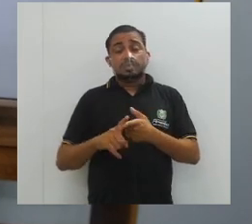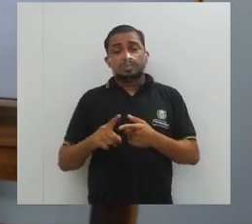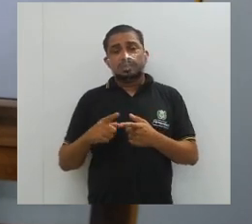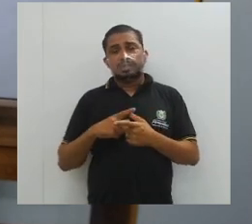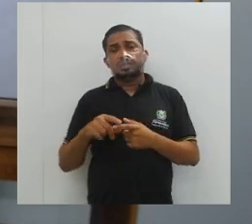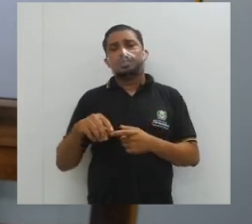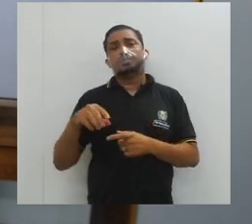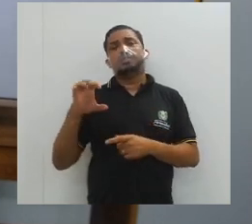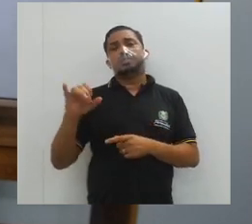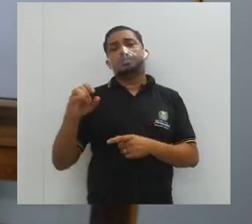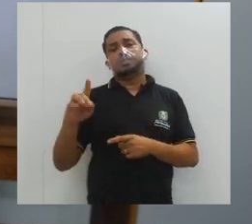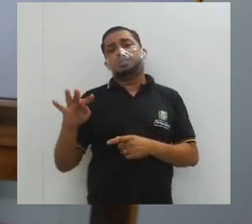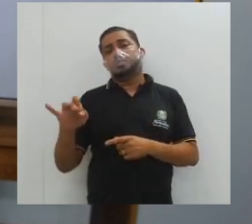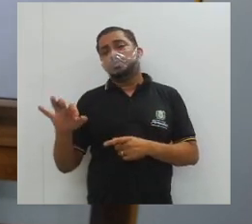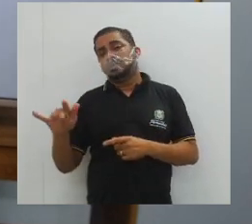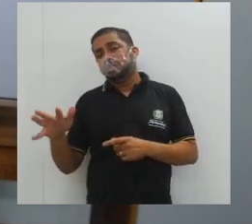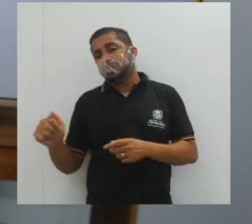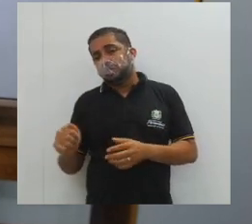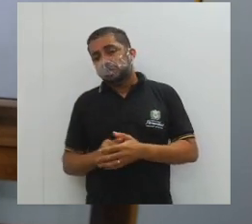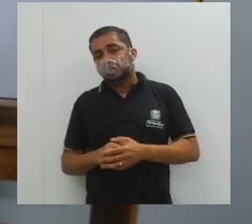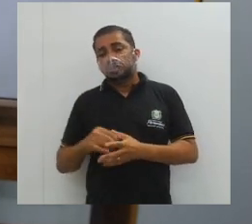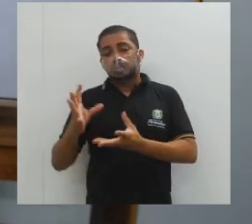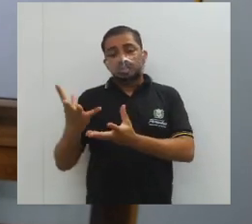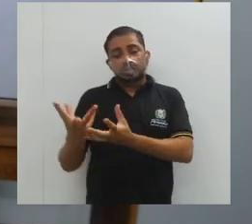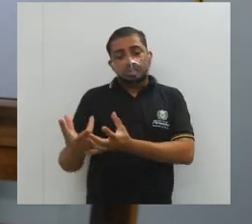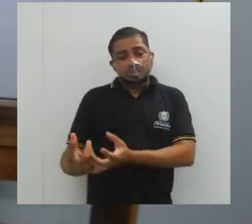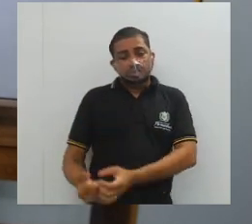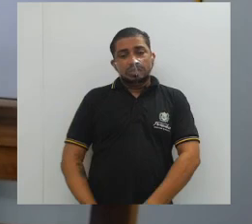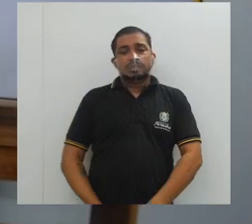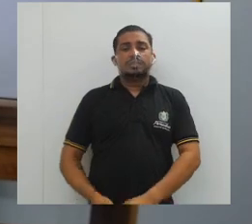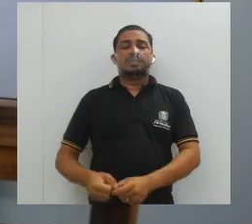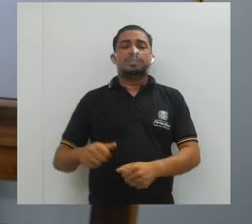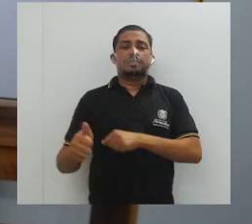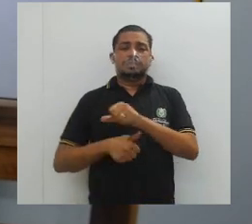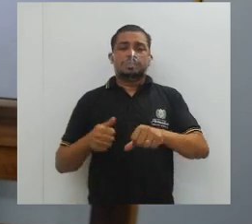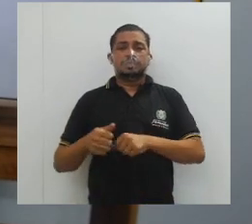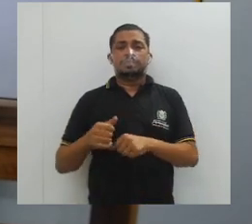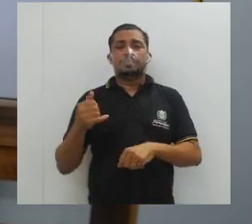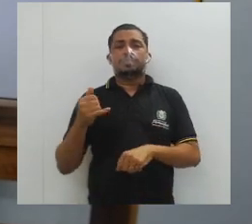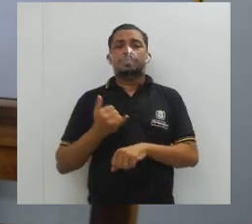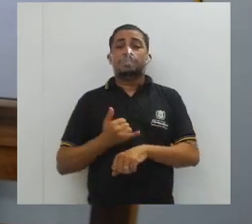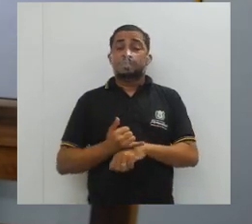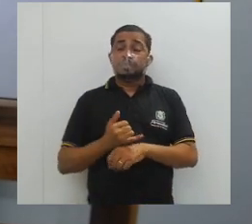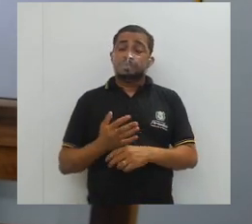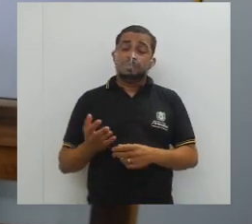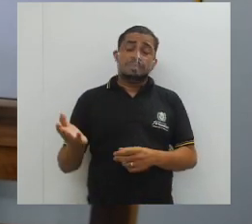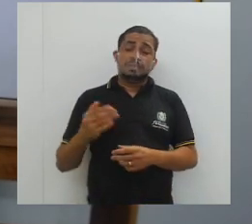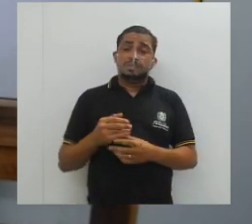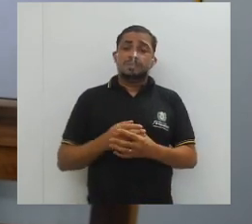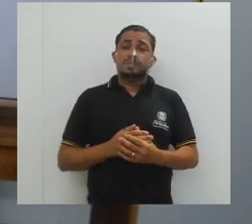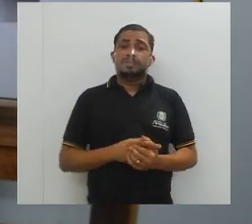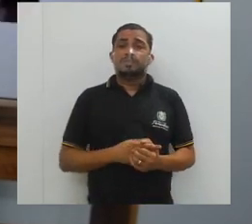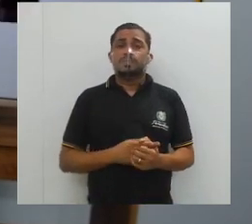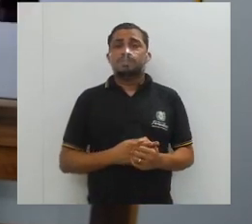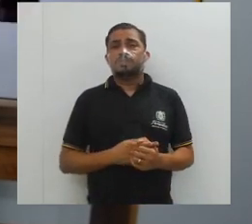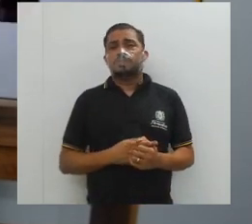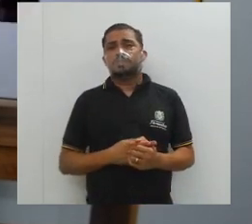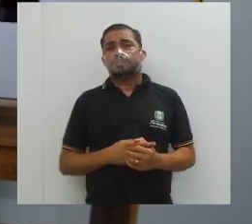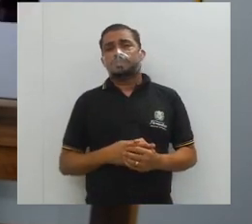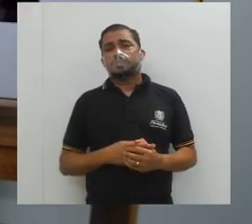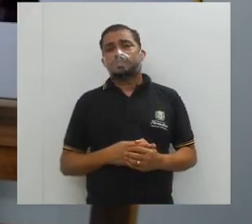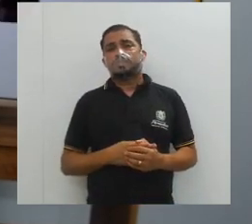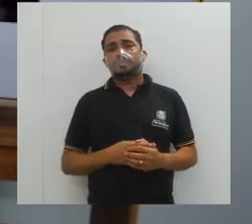siderurgia, para derreter outros minérios e transformá-los em ligas de metais. E vamos que vamos, que isso é panos